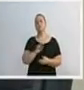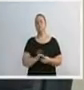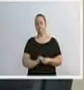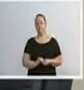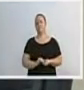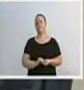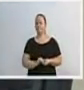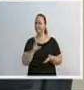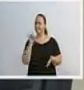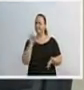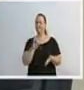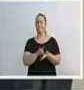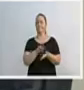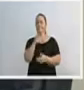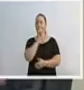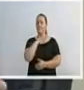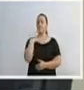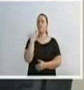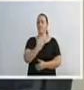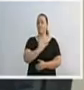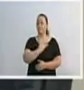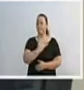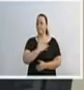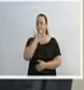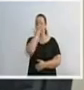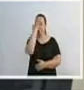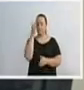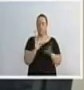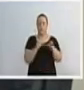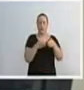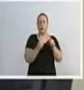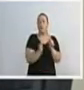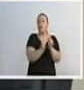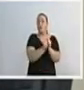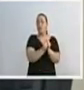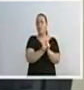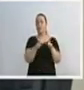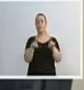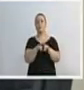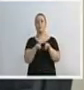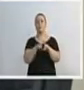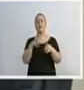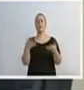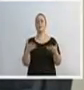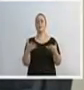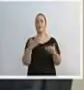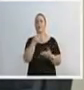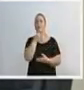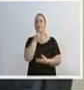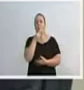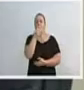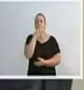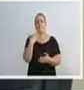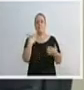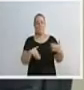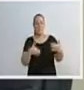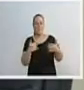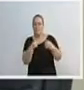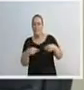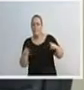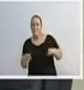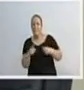um amigo, um membro do nosso sindicato, mas também um grande músico, e a nossa classe musical fica enlutada no dia de hoje